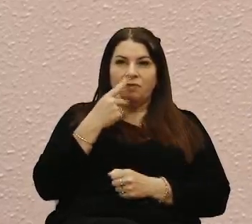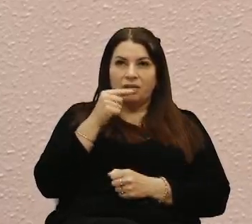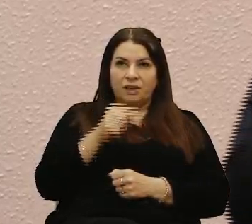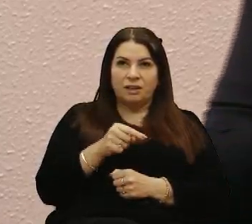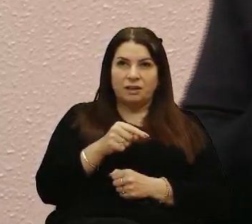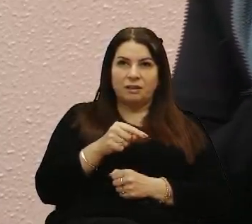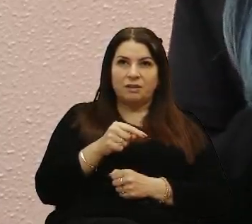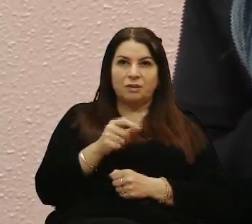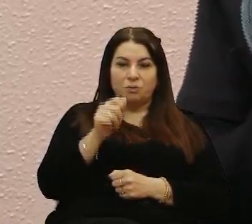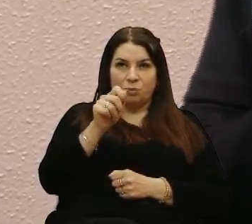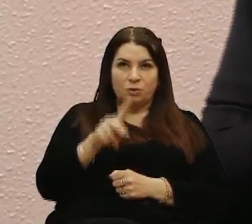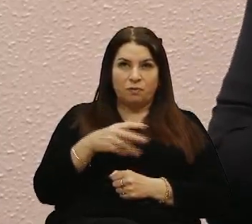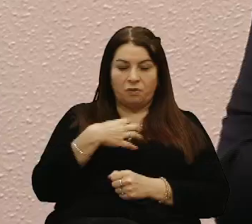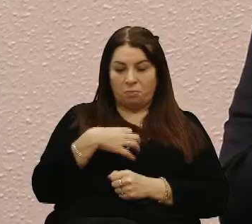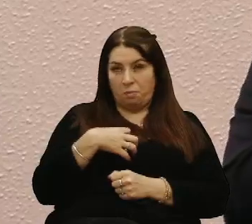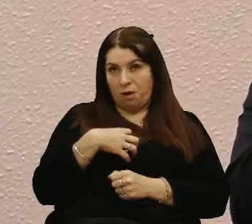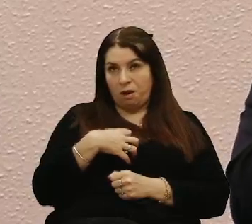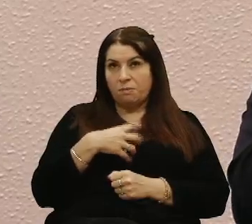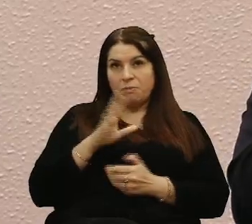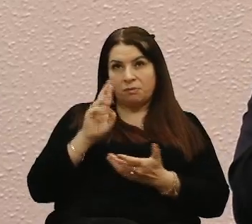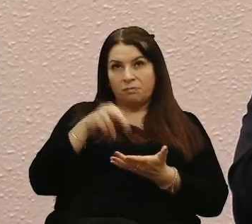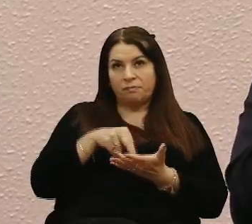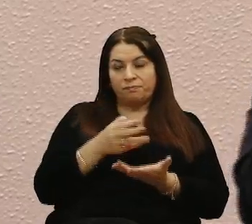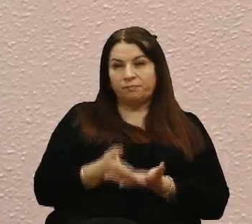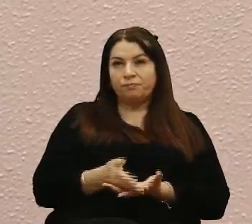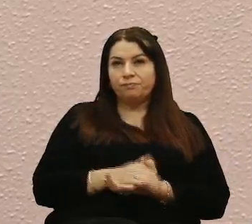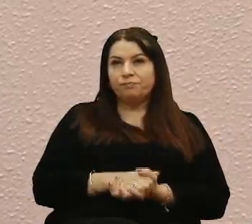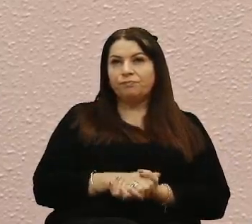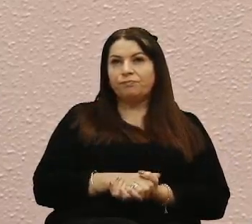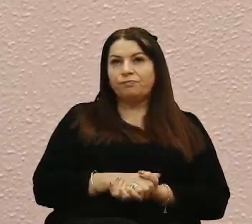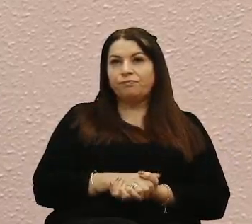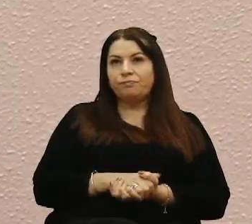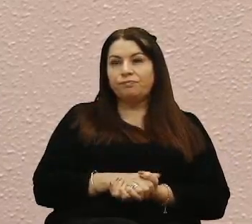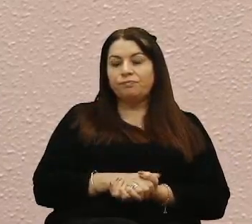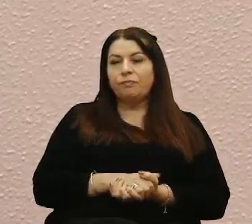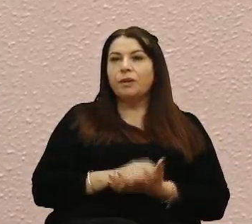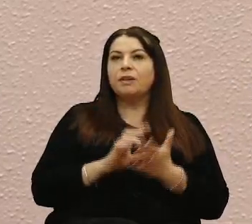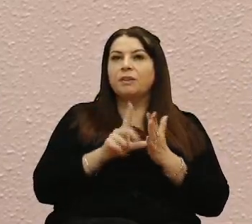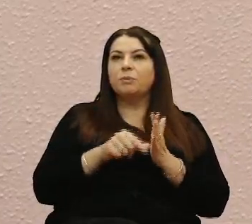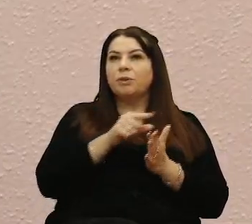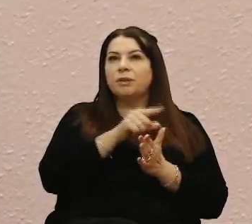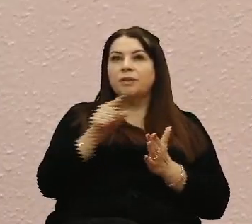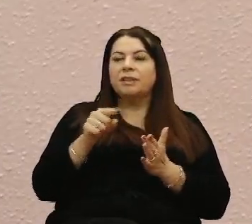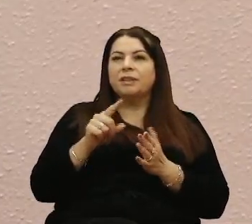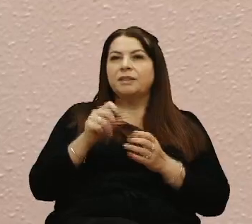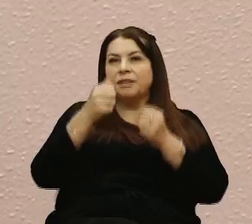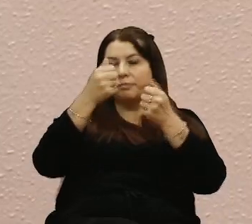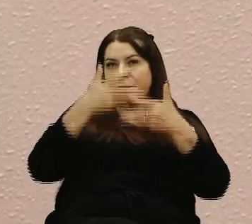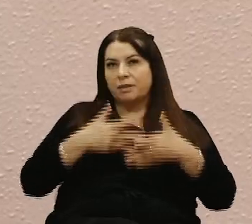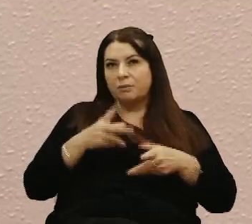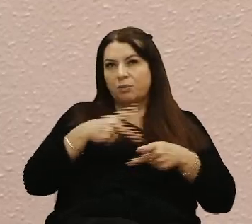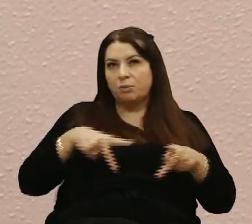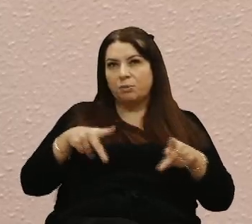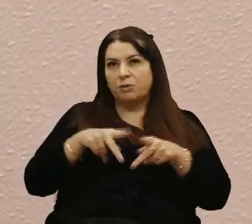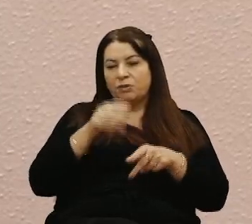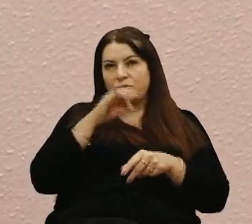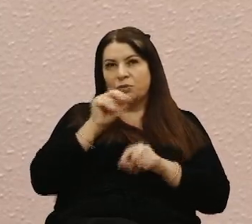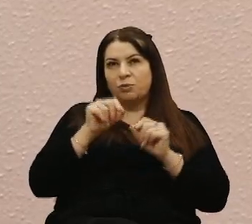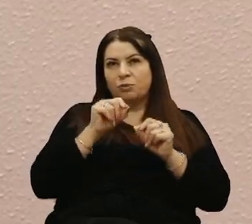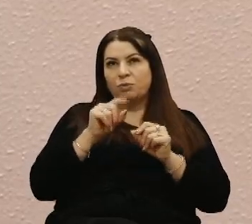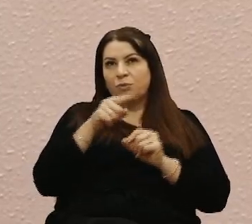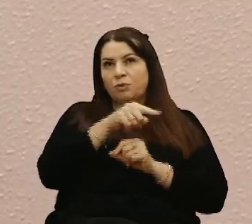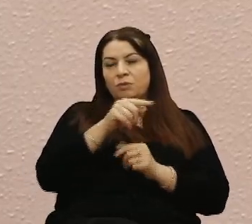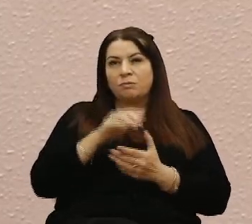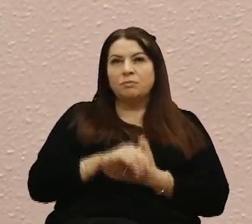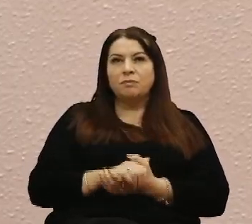da sua aposentadoria, o senhor fica brabo, mas é uma realidade, né? Então, depois o senhor dê explicações para a população caxiense em relação à sua